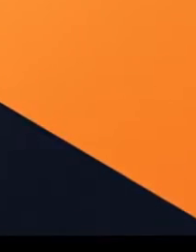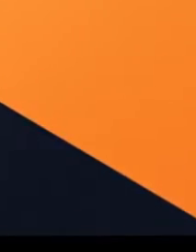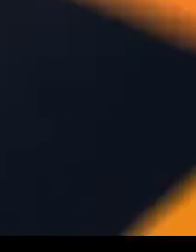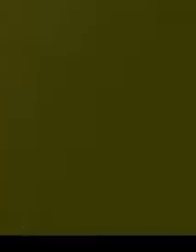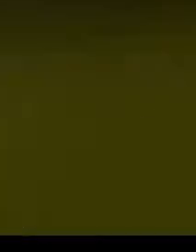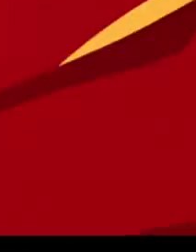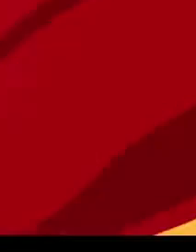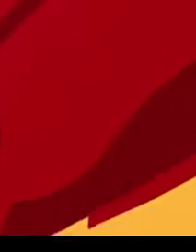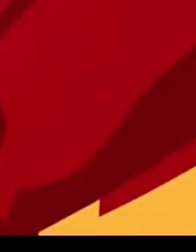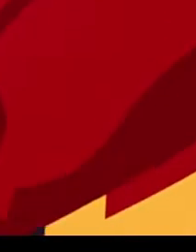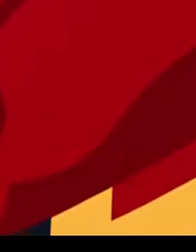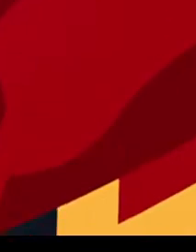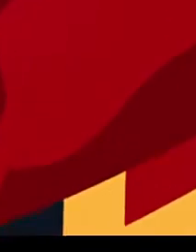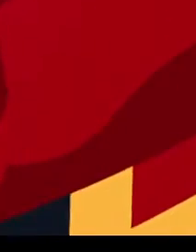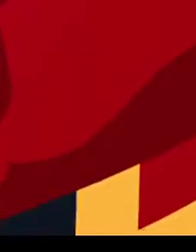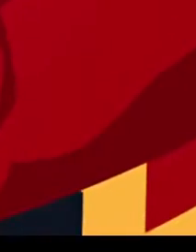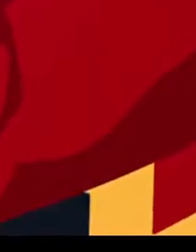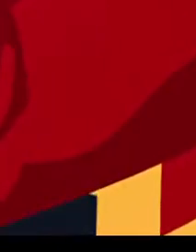Música